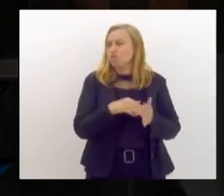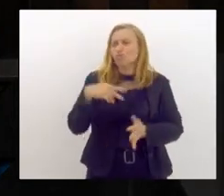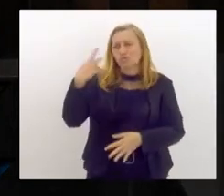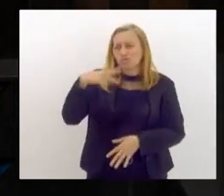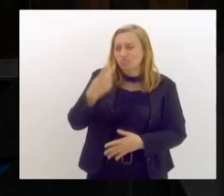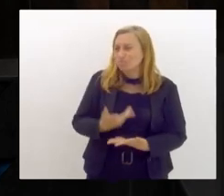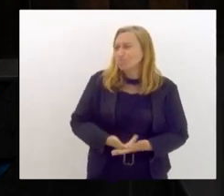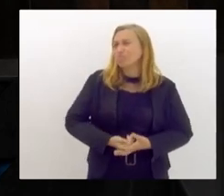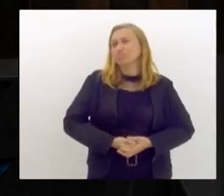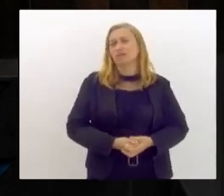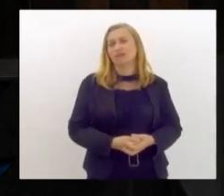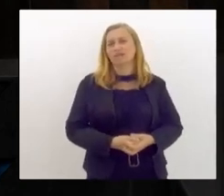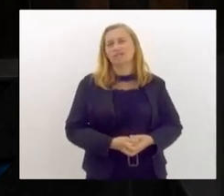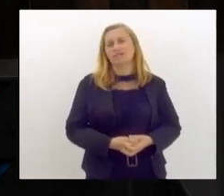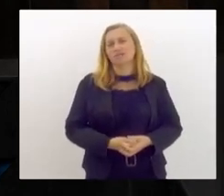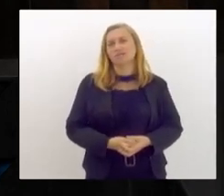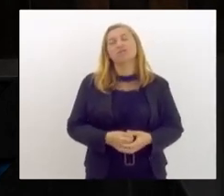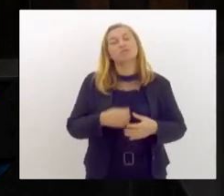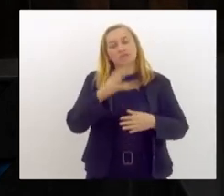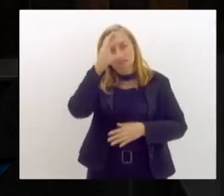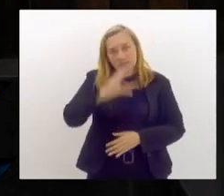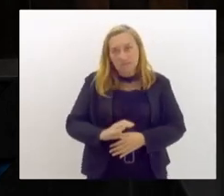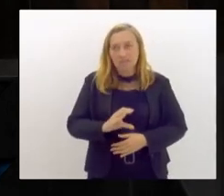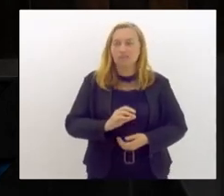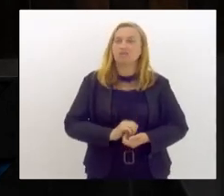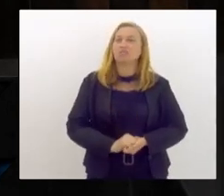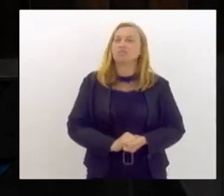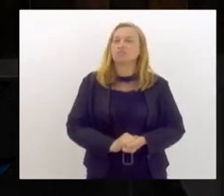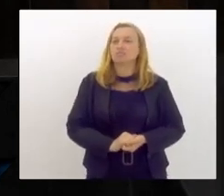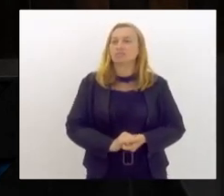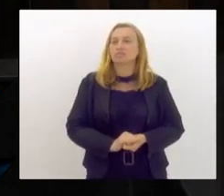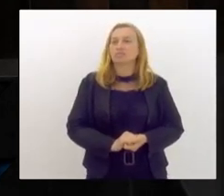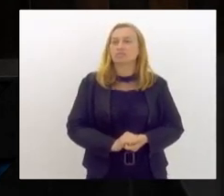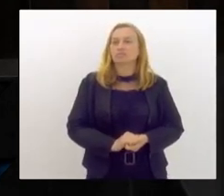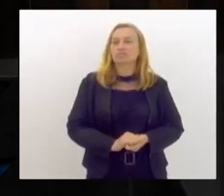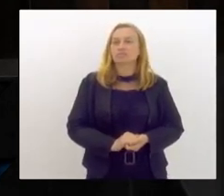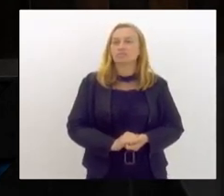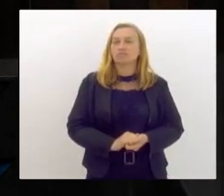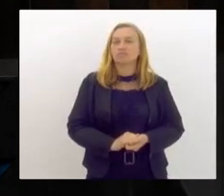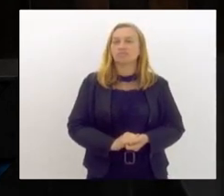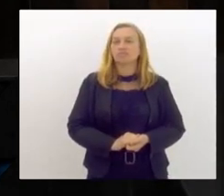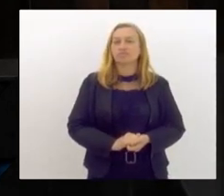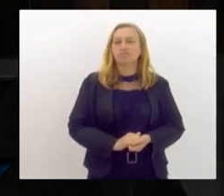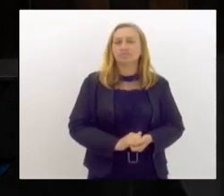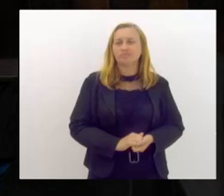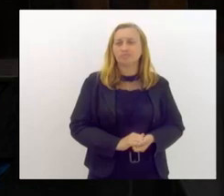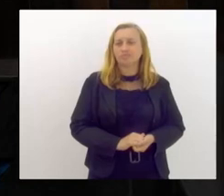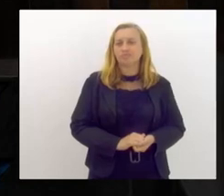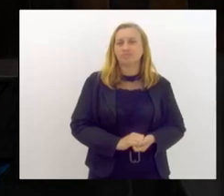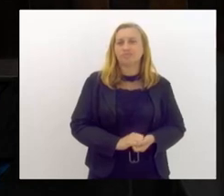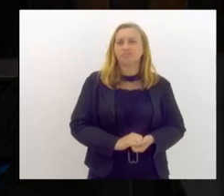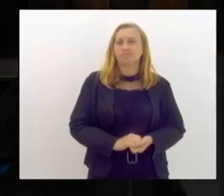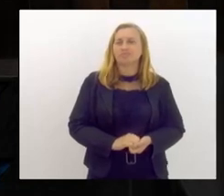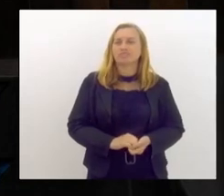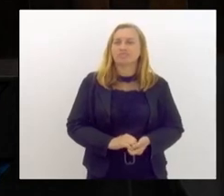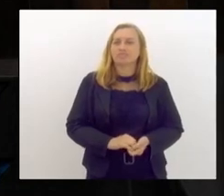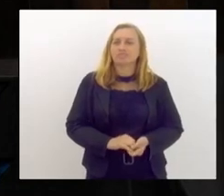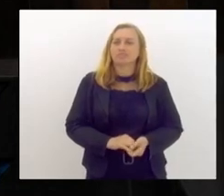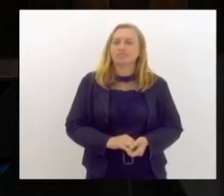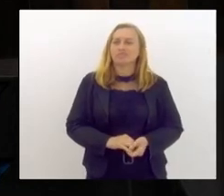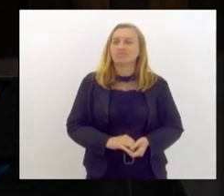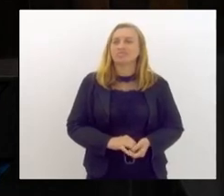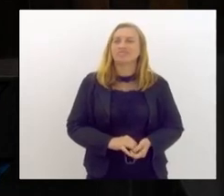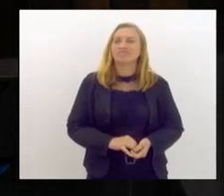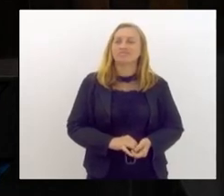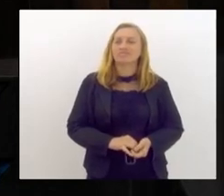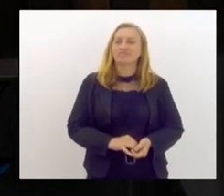as autoridades e, sobretudo, com o cidadão petropolitano. E aí, a partir daí, presidente, sem querer me estender, já caminhando para o final...